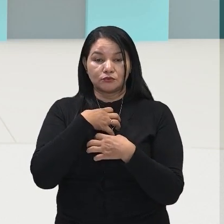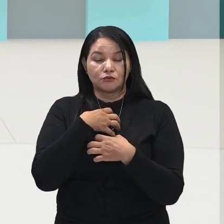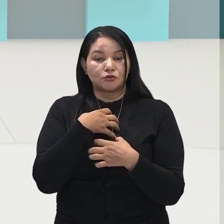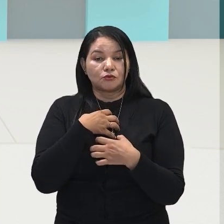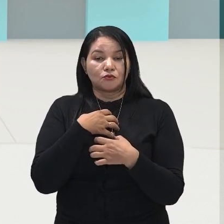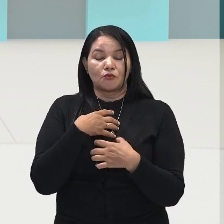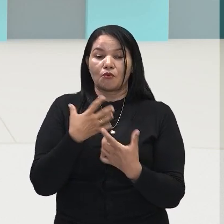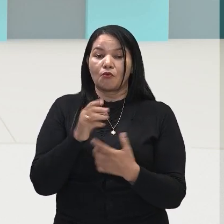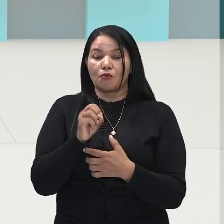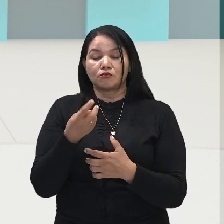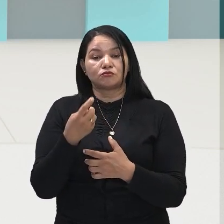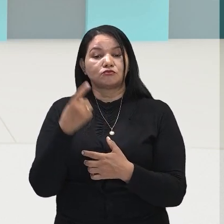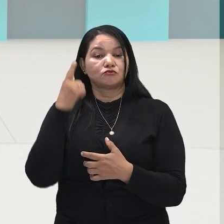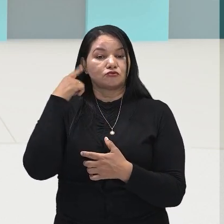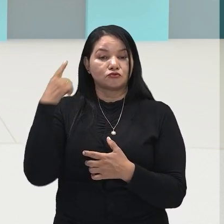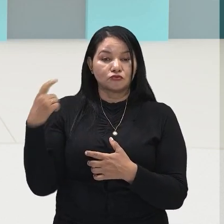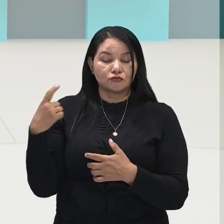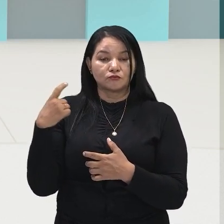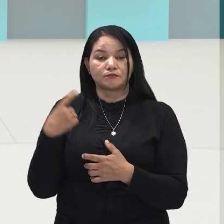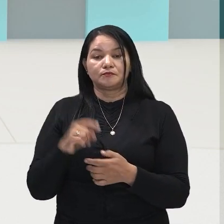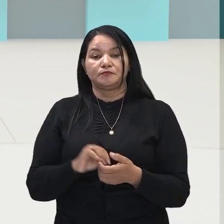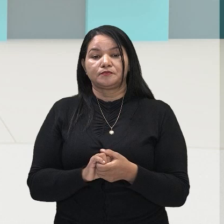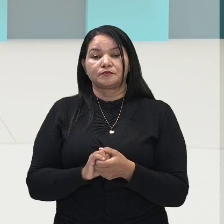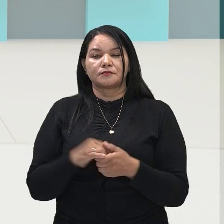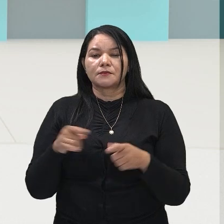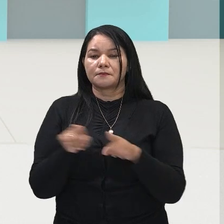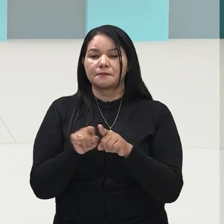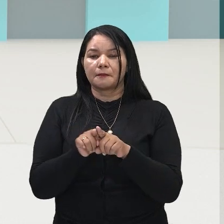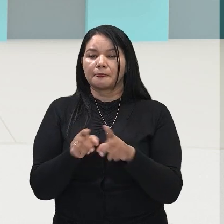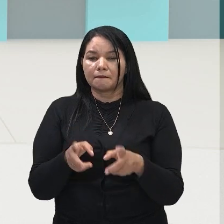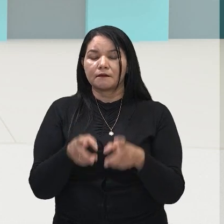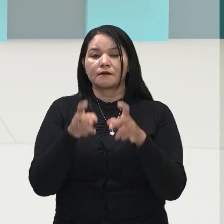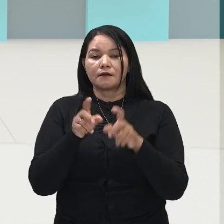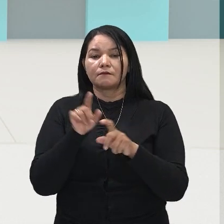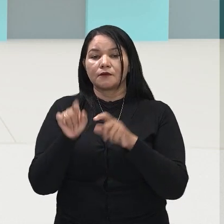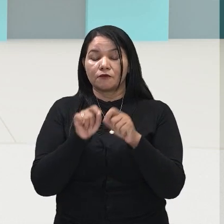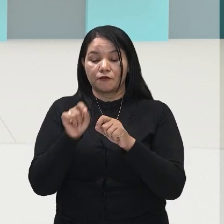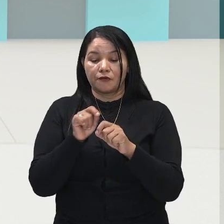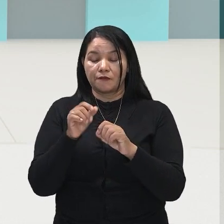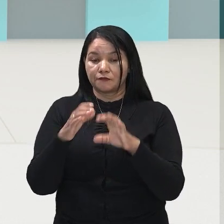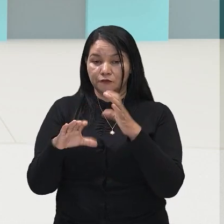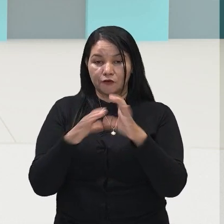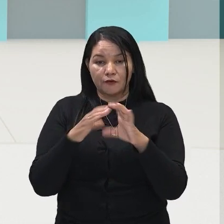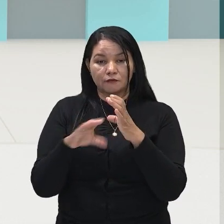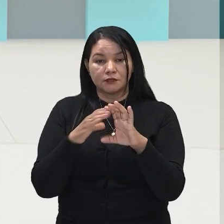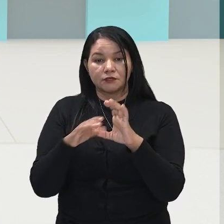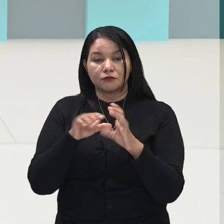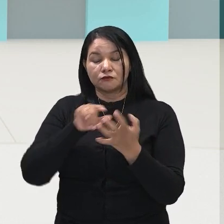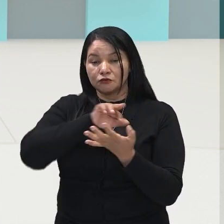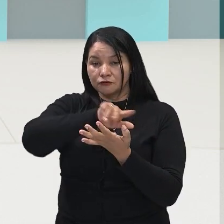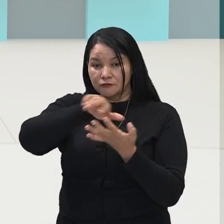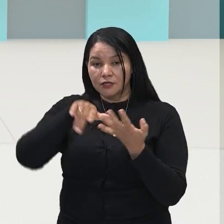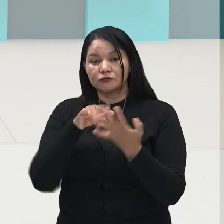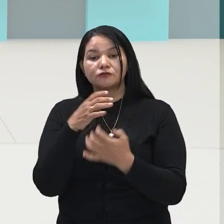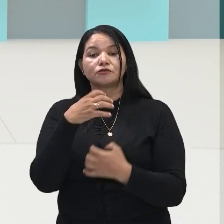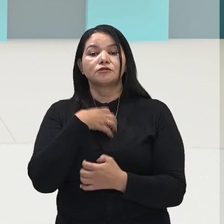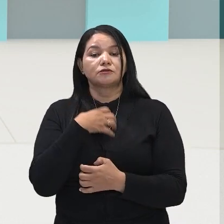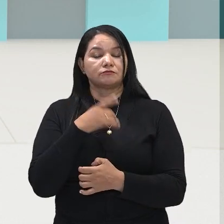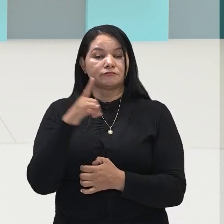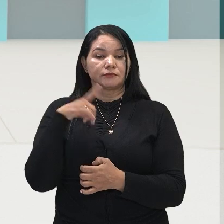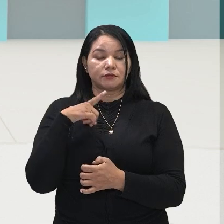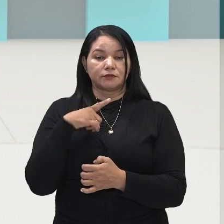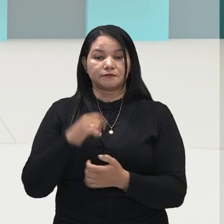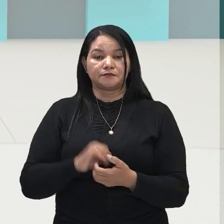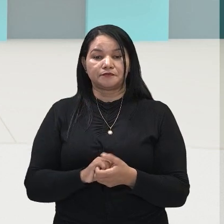som. Dessa forma, vamos perceber que existe a comunicação de diversas maneiras.